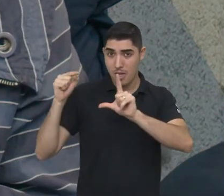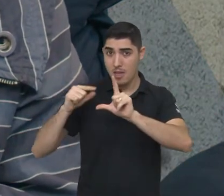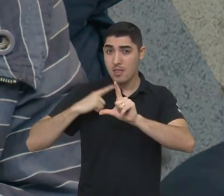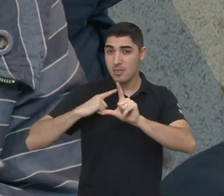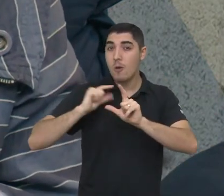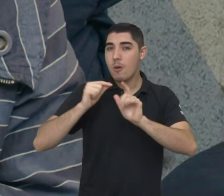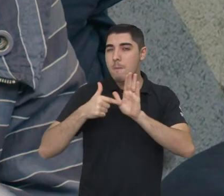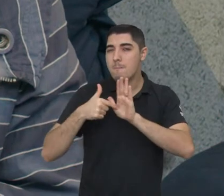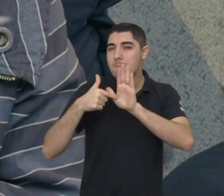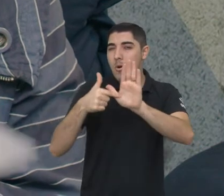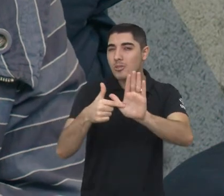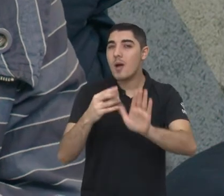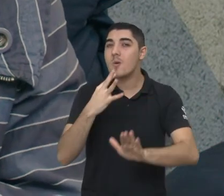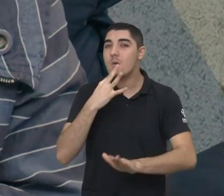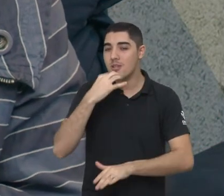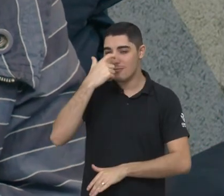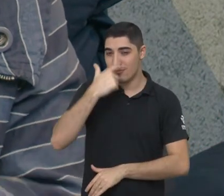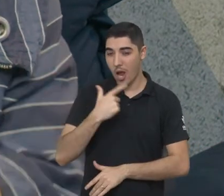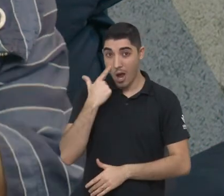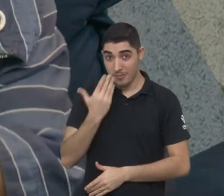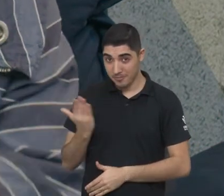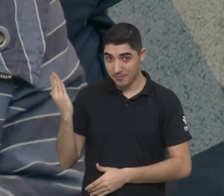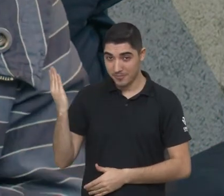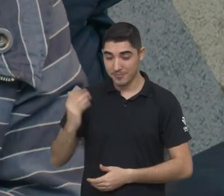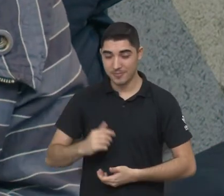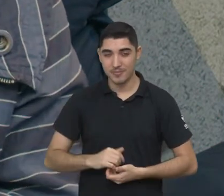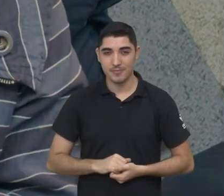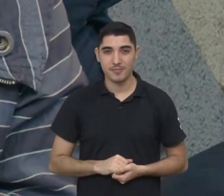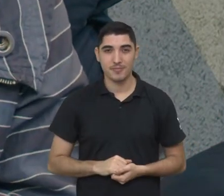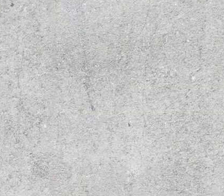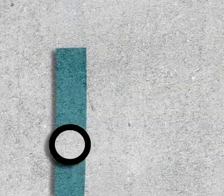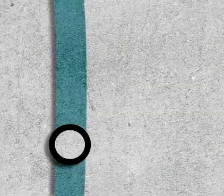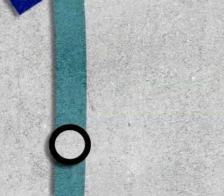vai trazer um pouco de autoconhecimento. Assista com a